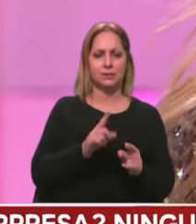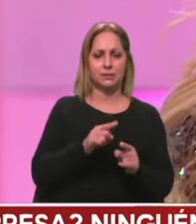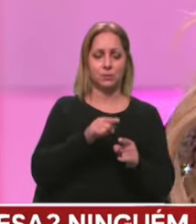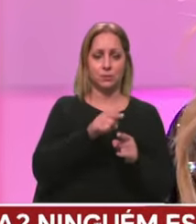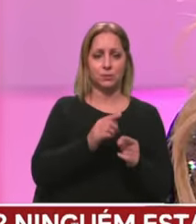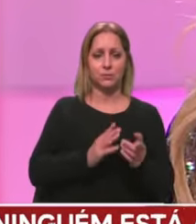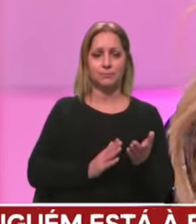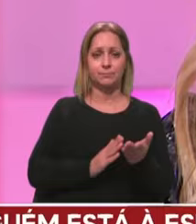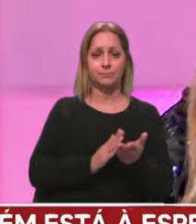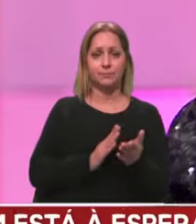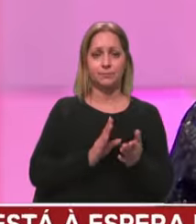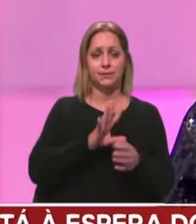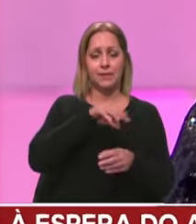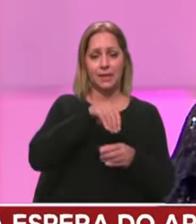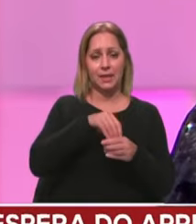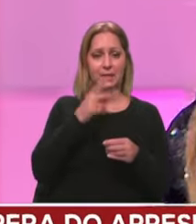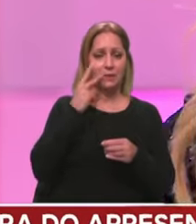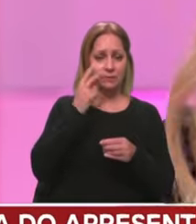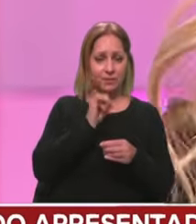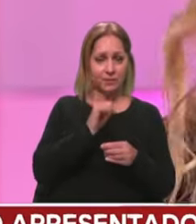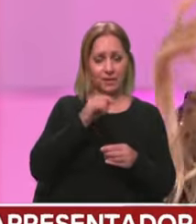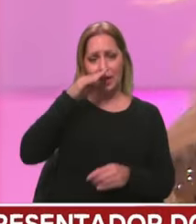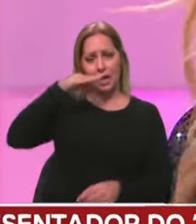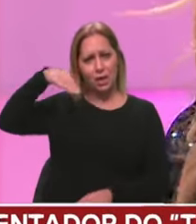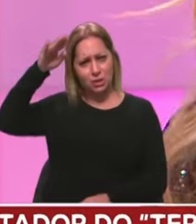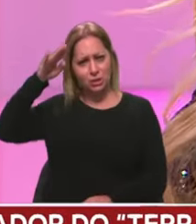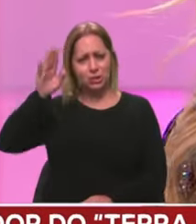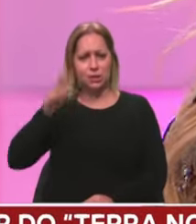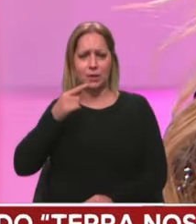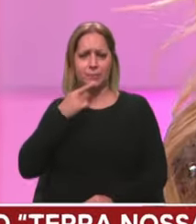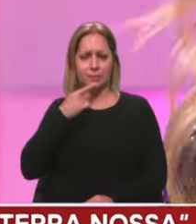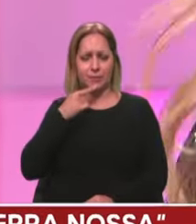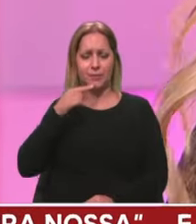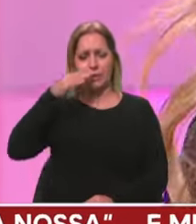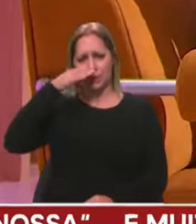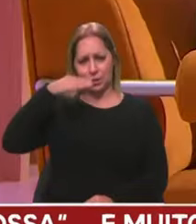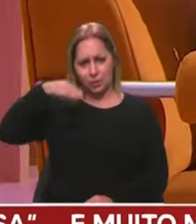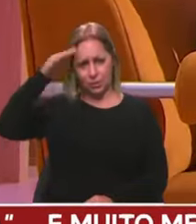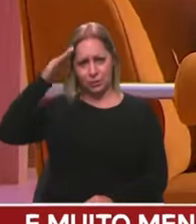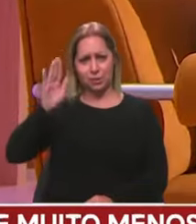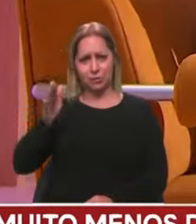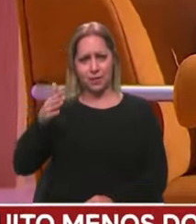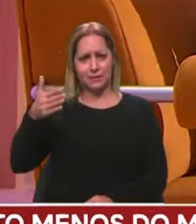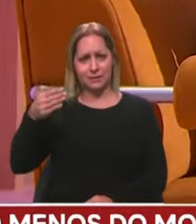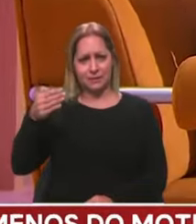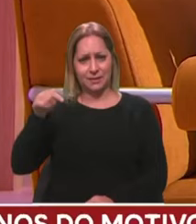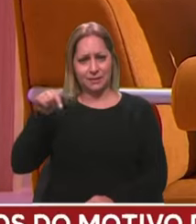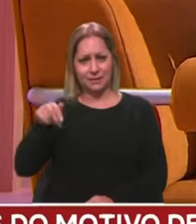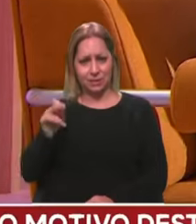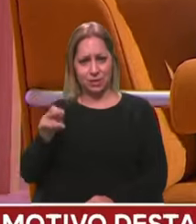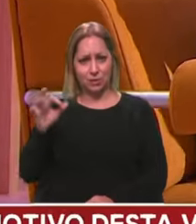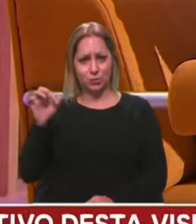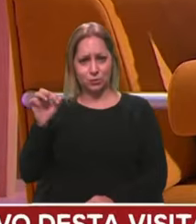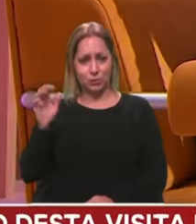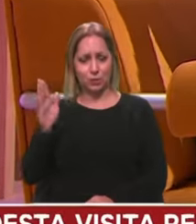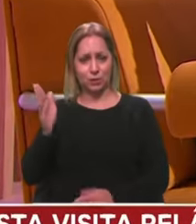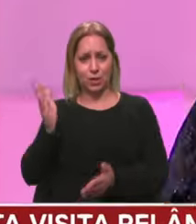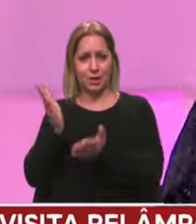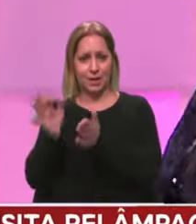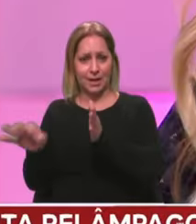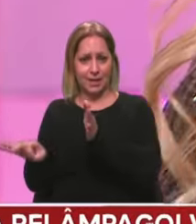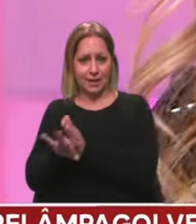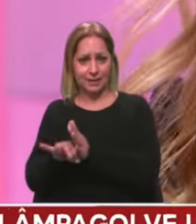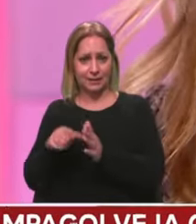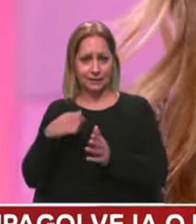da vida dela não é e a crescida já lida bem com isso pronto já perce crescida já é mesmo muito crescida muito crescida tem 17 faz 18 este ano já tá a tirar a carta fez um bocadinho de